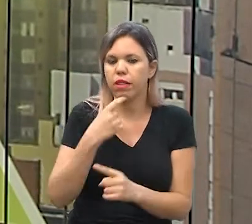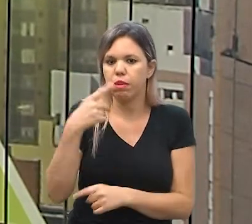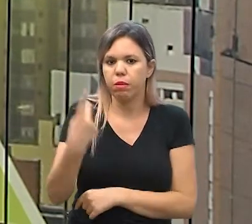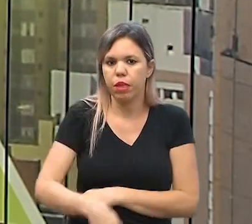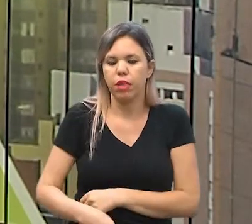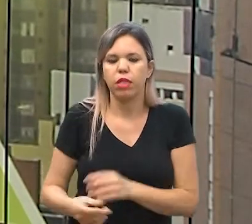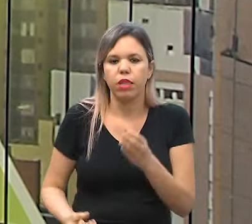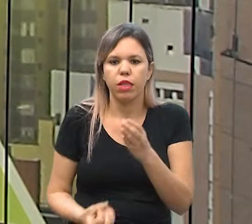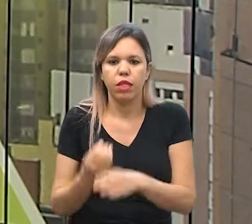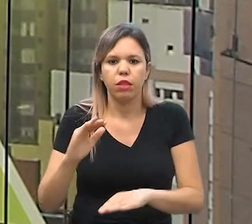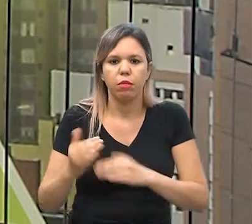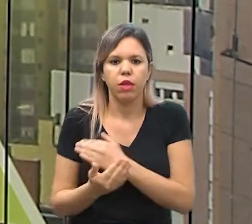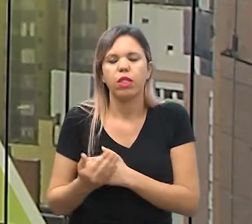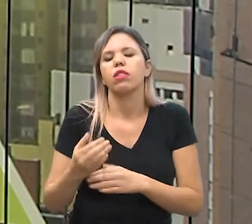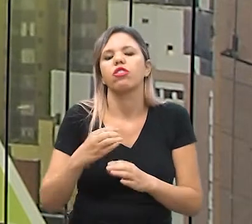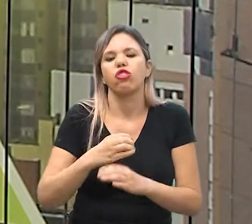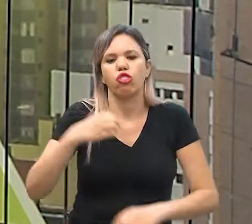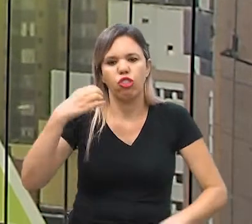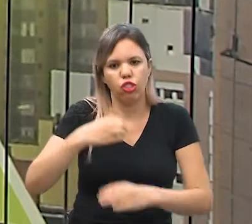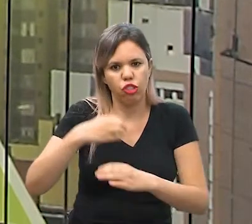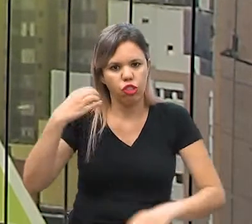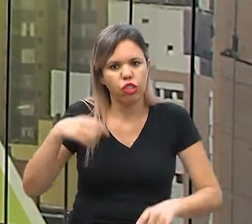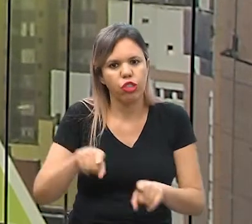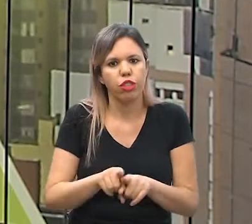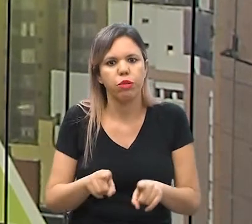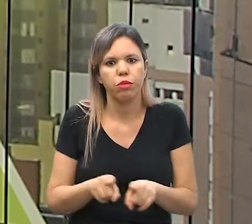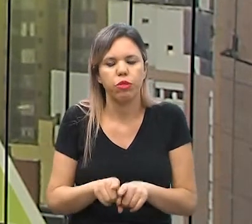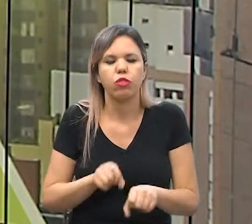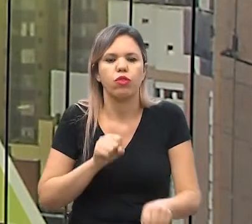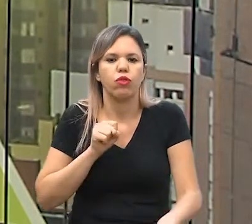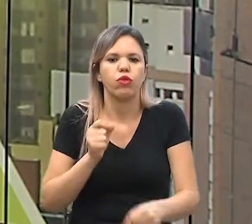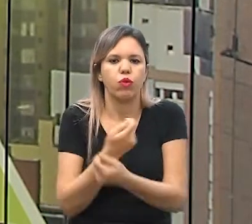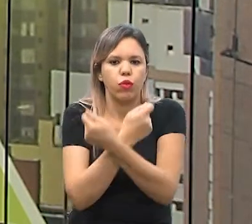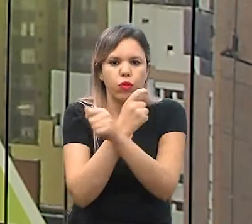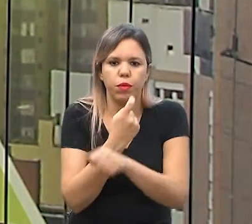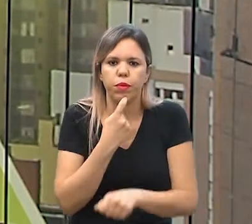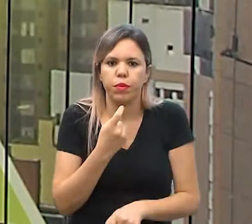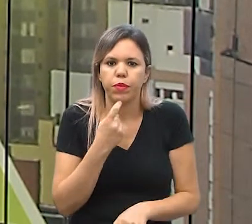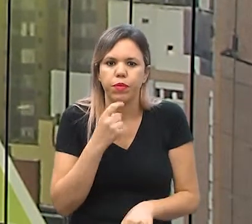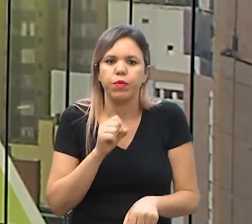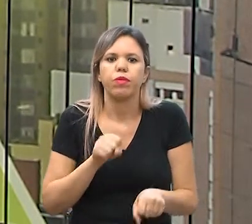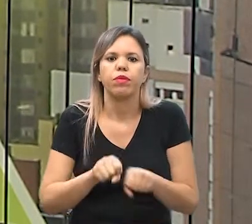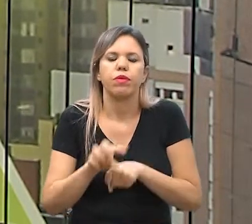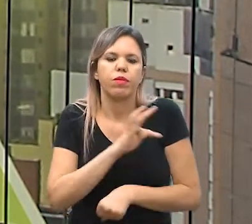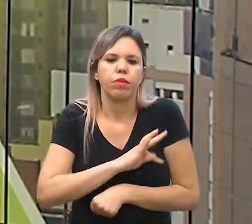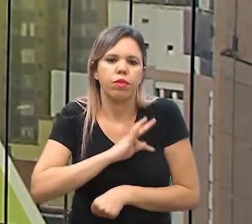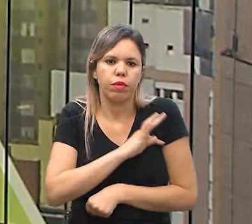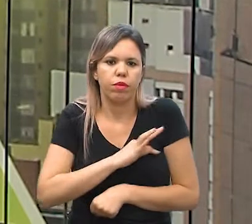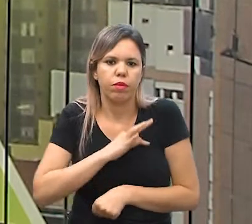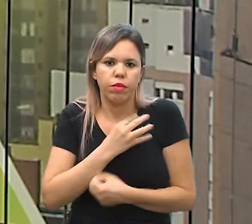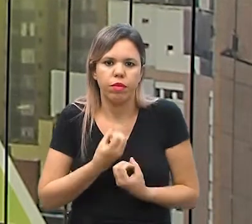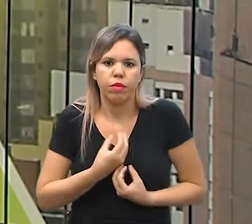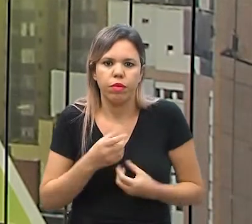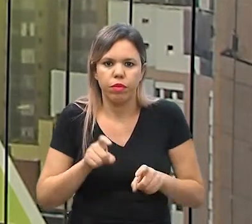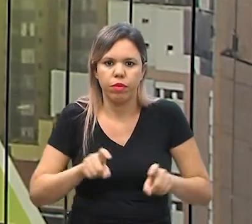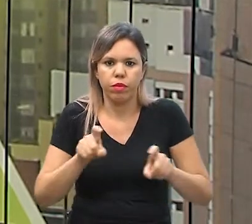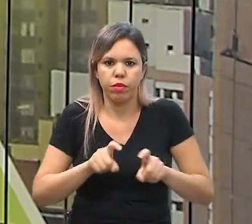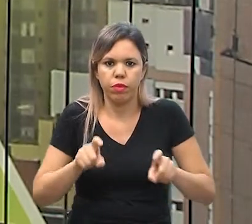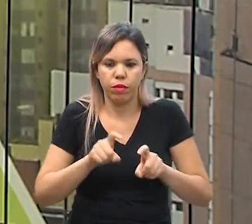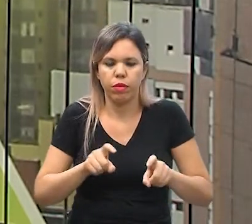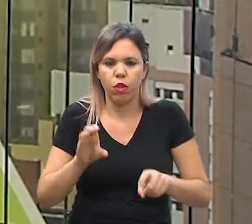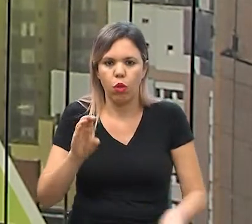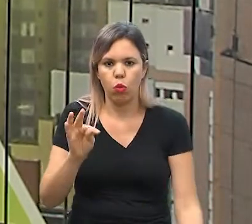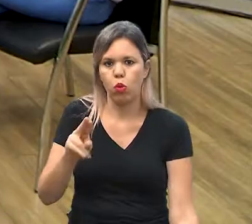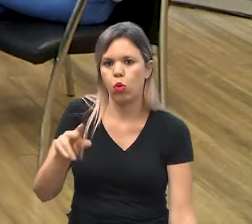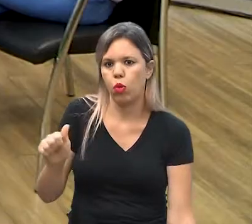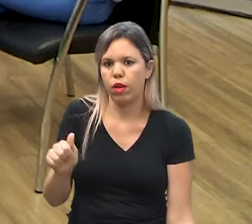Vila União, engenheira de computação formada pela PUC Campinas e técnica em informática pelo